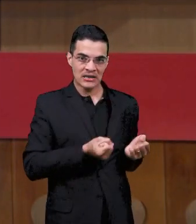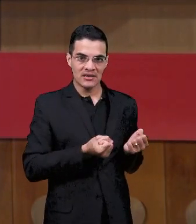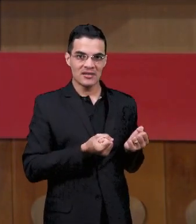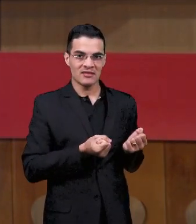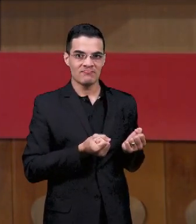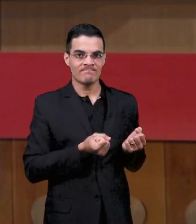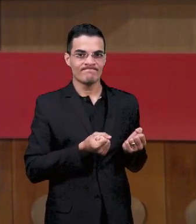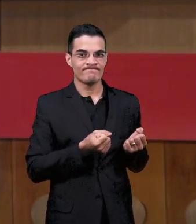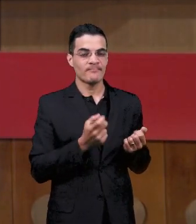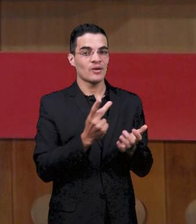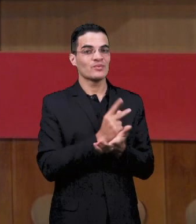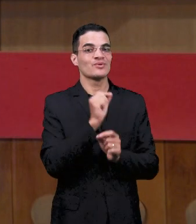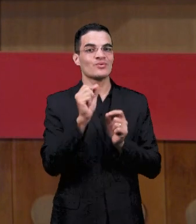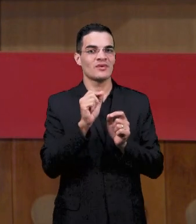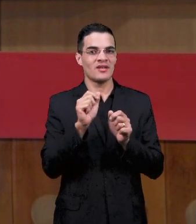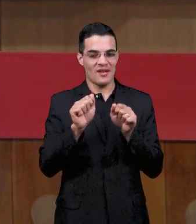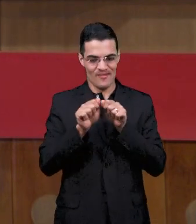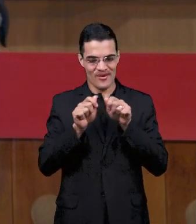fé, dando